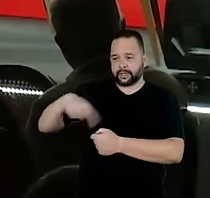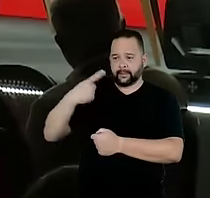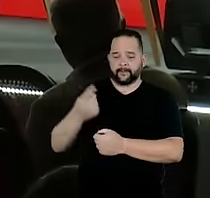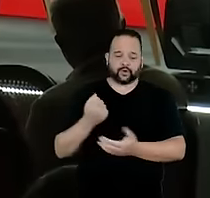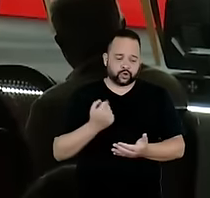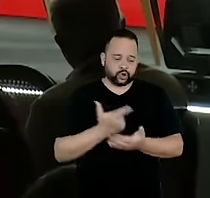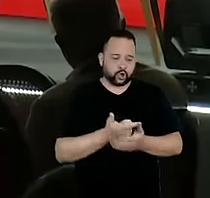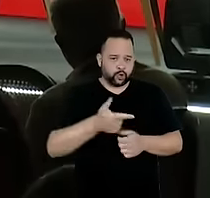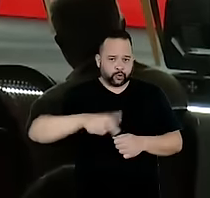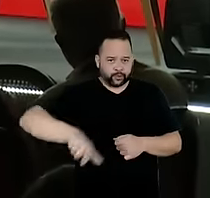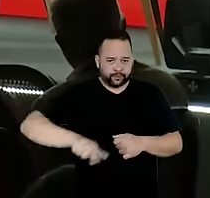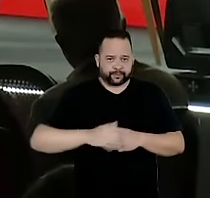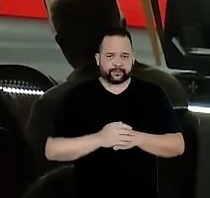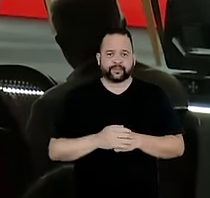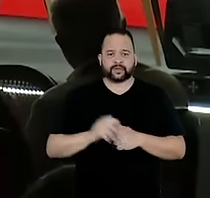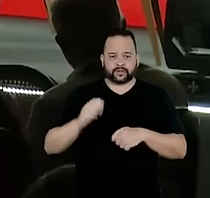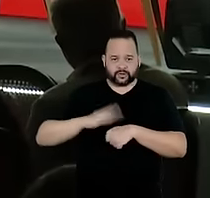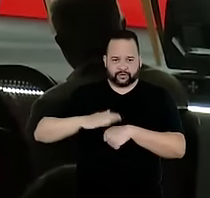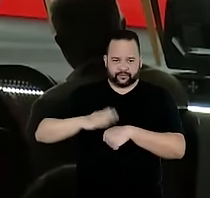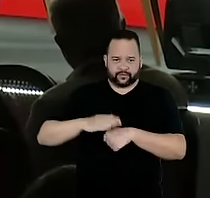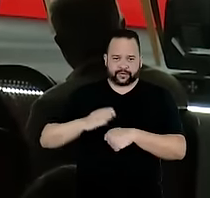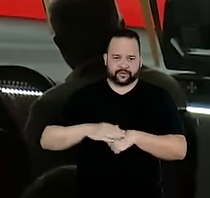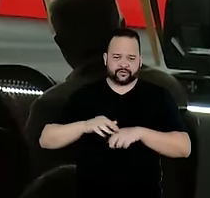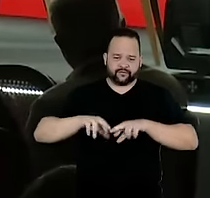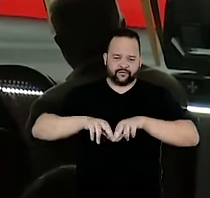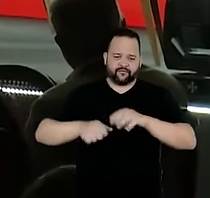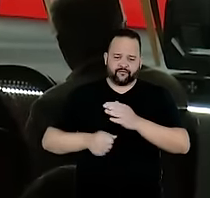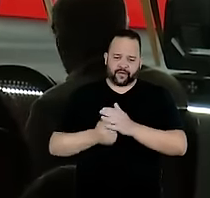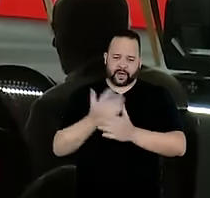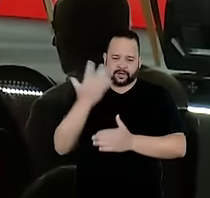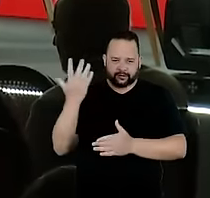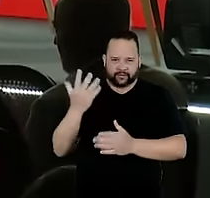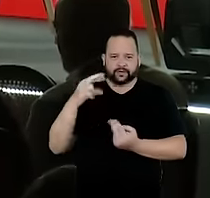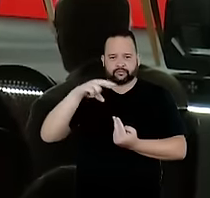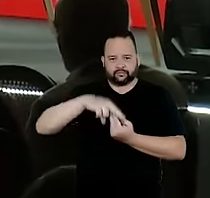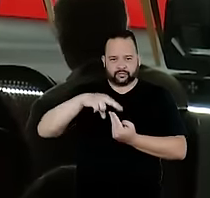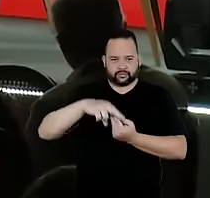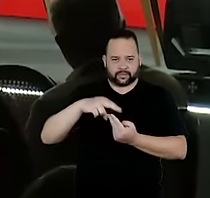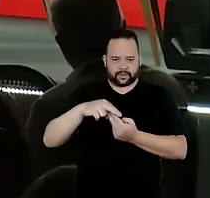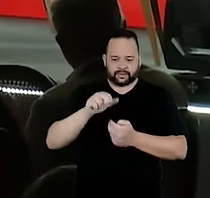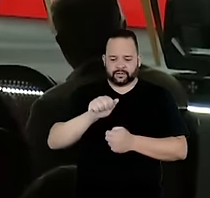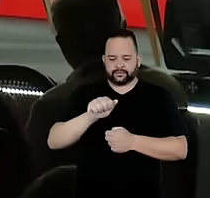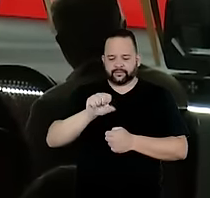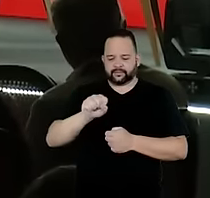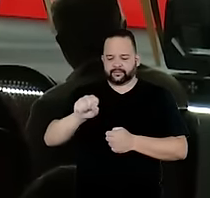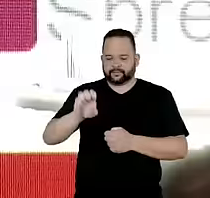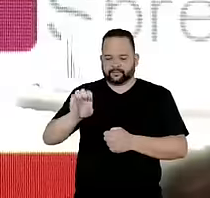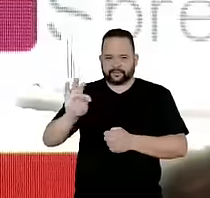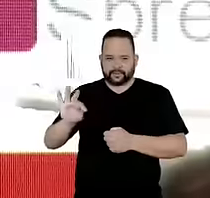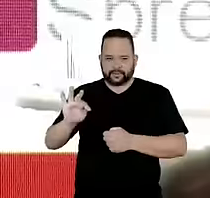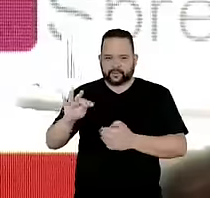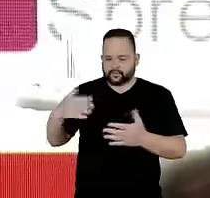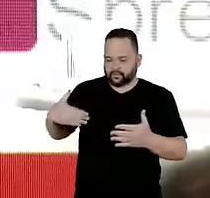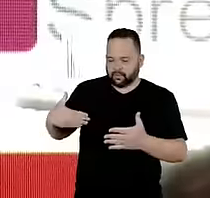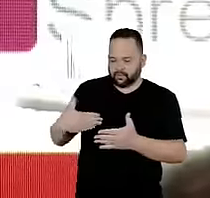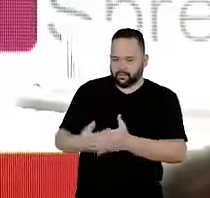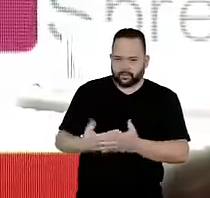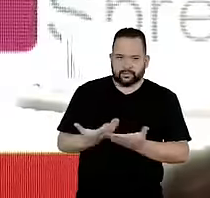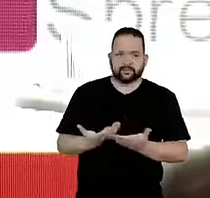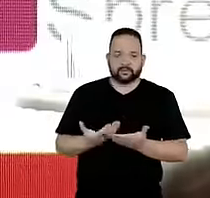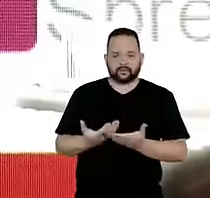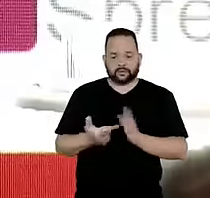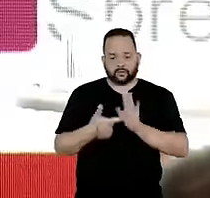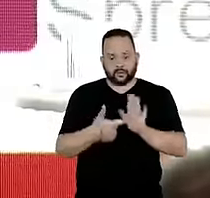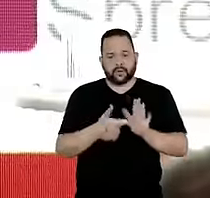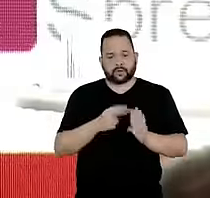Bradesco asset nos últimos nos últimos anos ou mais especificamente do ano do ano passado para cá isso traz bons resultados mas